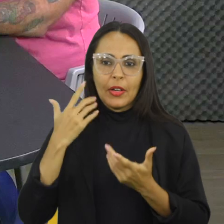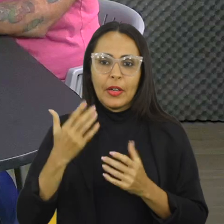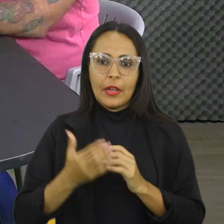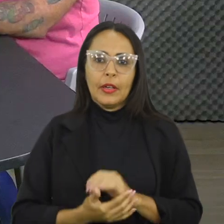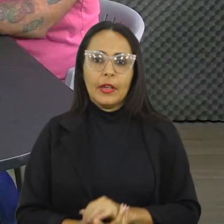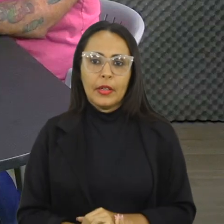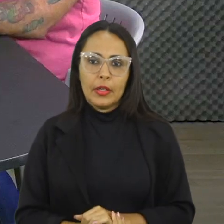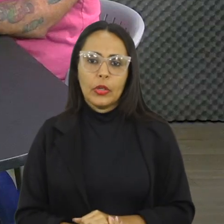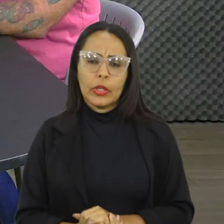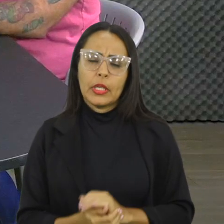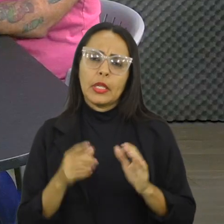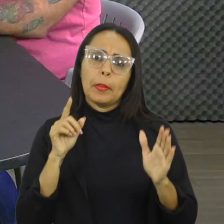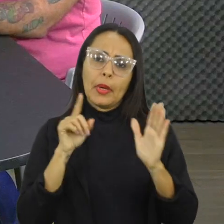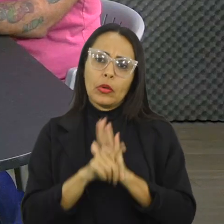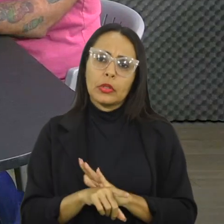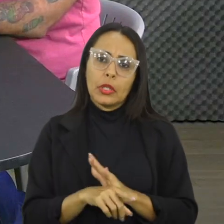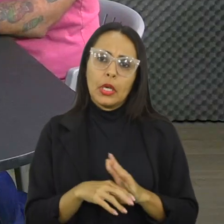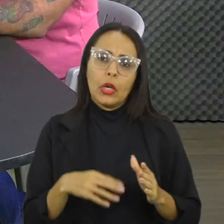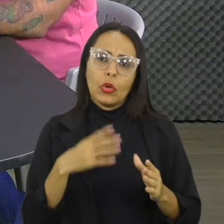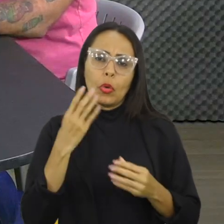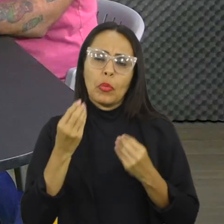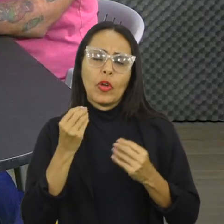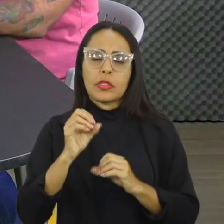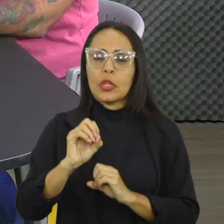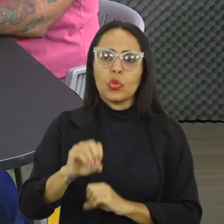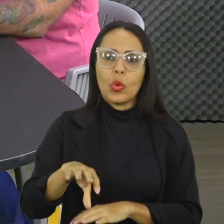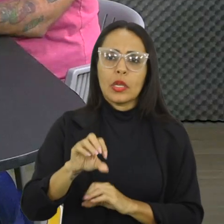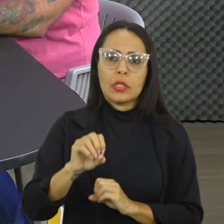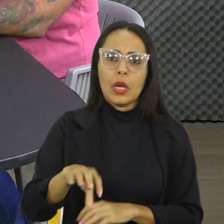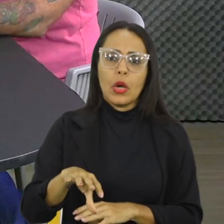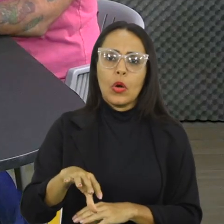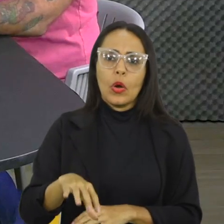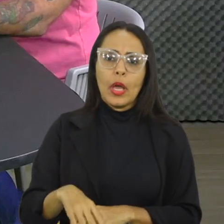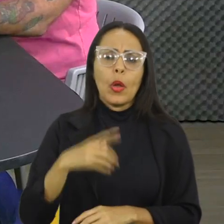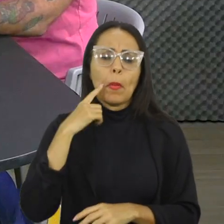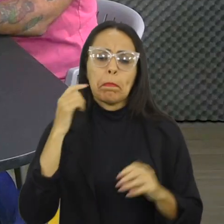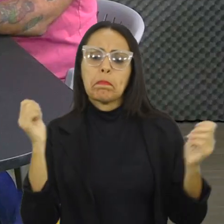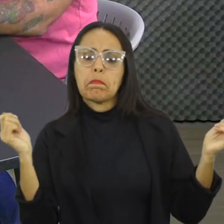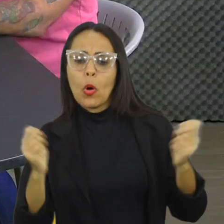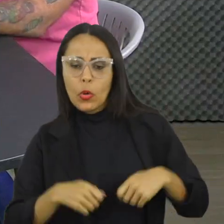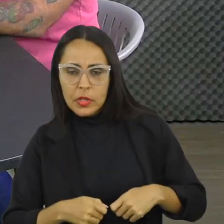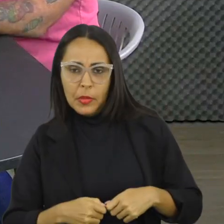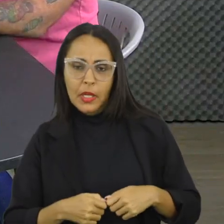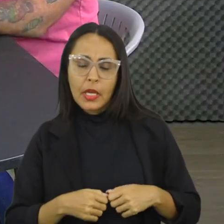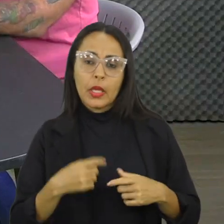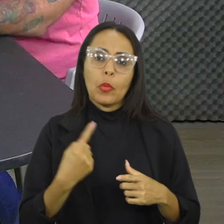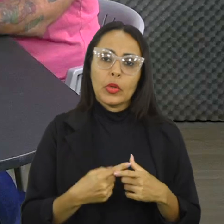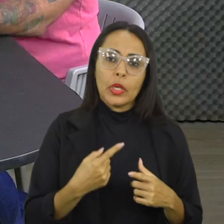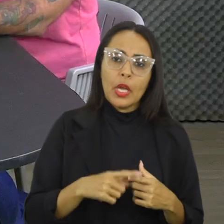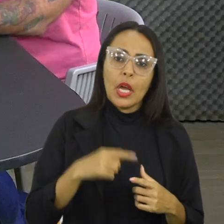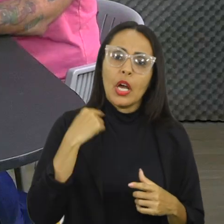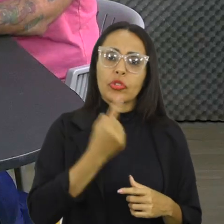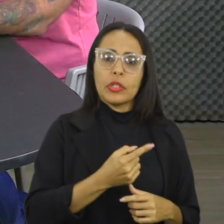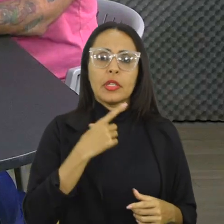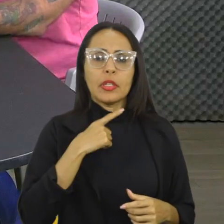sorte. Mas eu queria te perguntar também como é que foi essa coisa da educação. Quando é que você viu que a educação era uma possibilidade? Porque a gente também tem a sorte de ter você